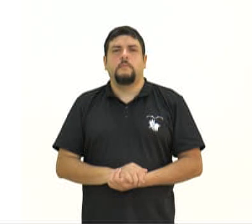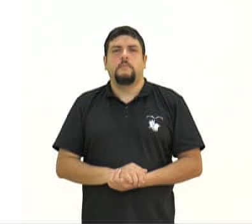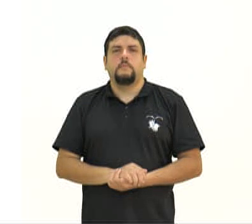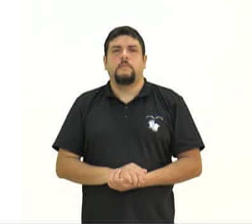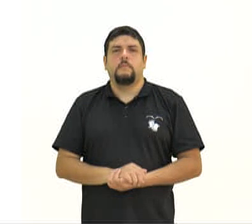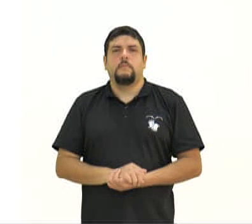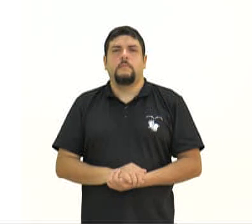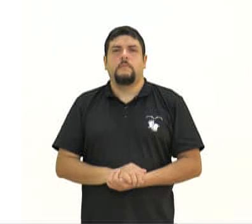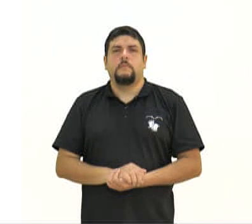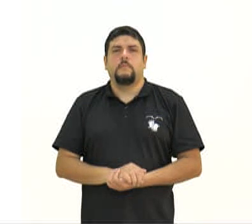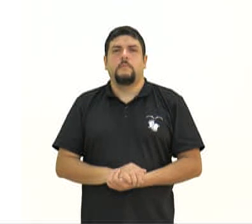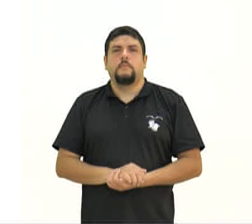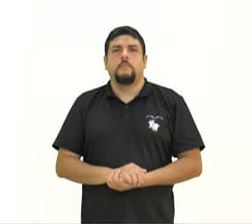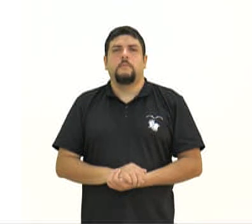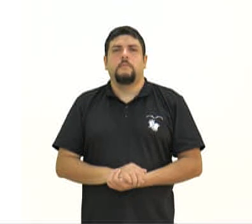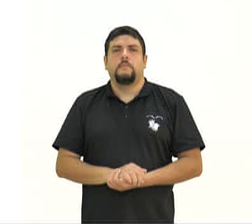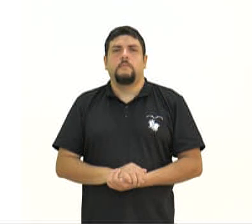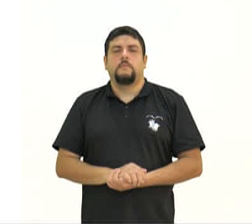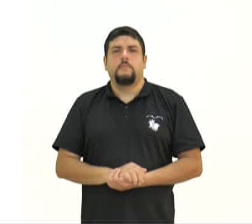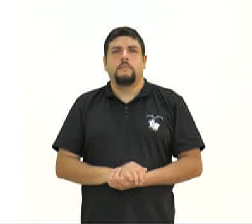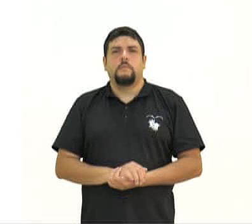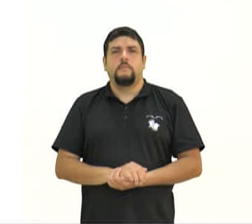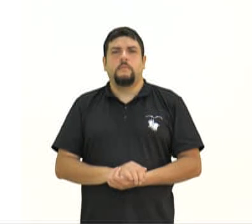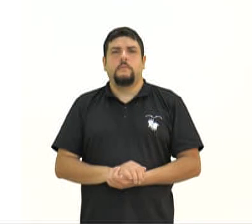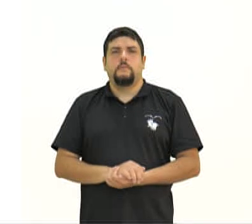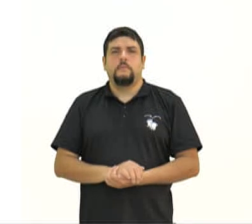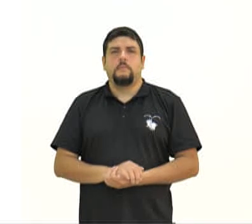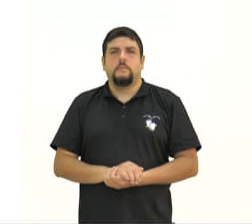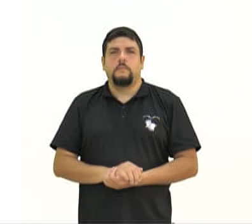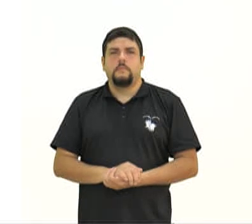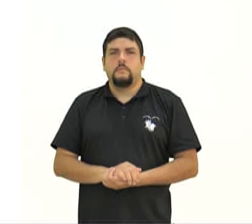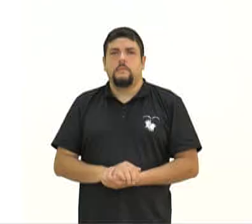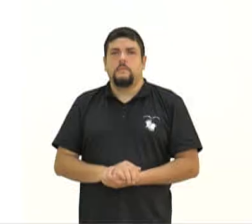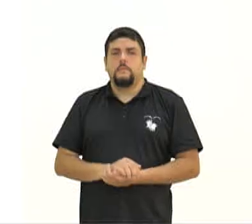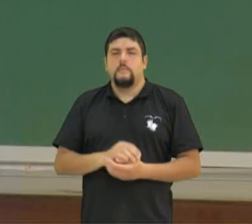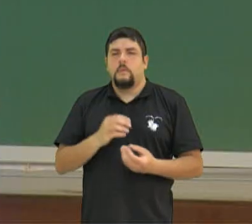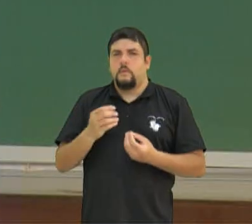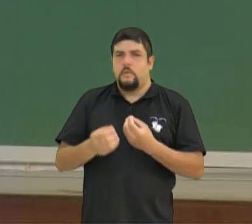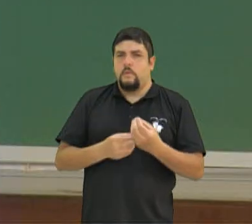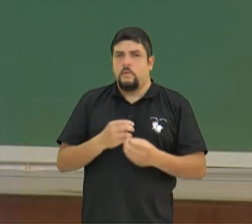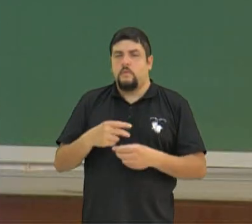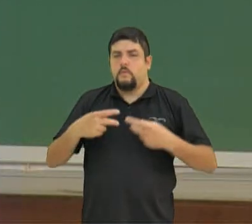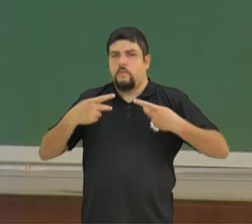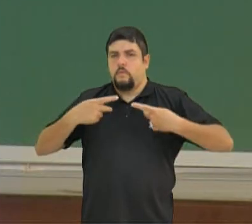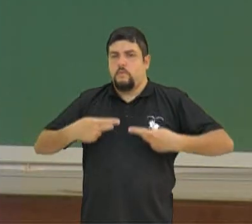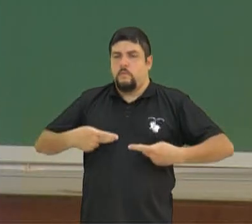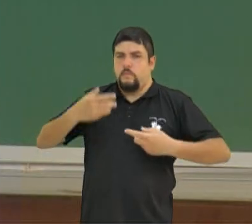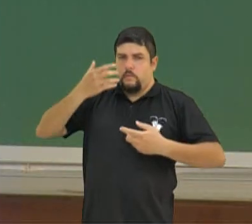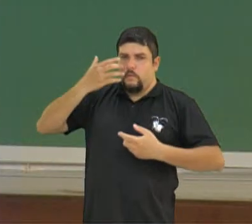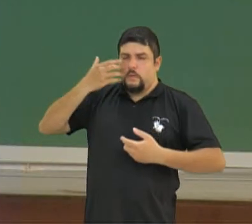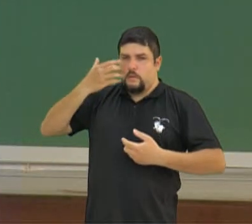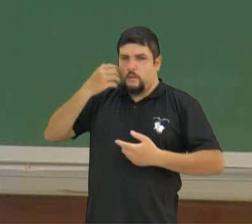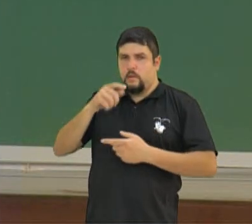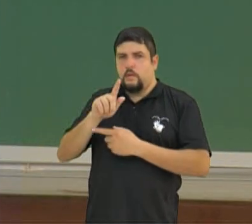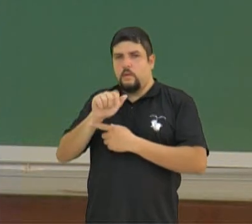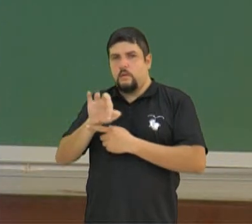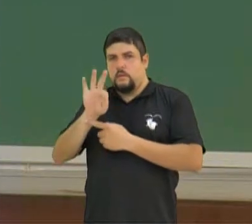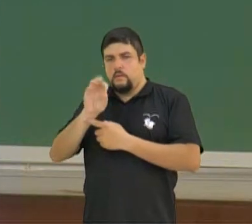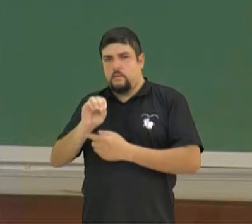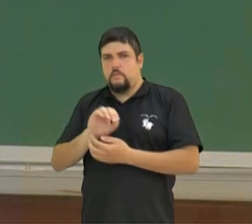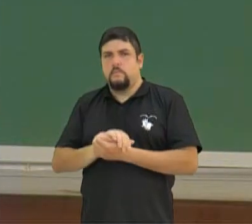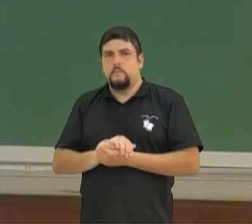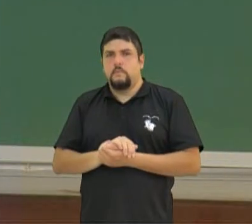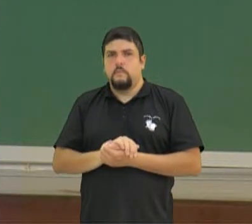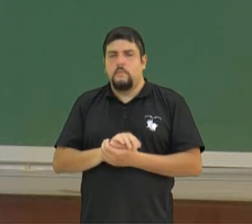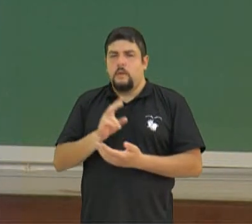postura del gato, tá bien? Marcou o X aí? Eu acredito que sim. Façam sempre as atividades com